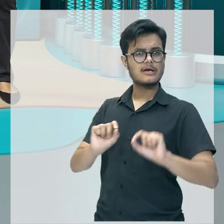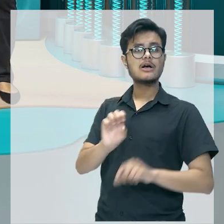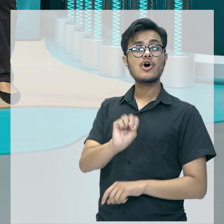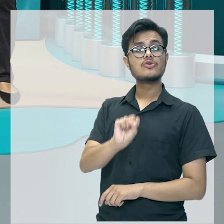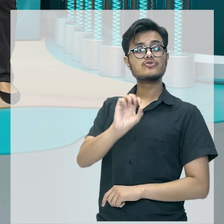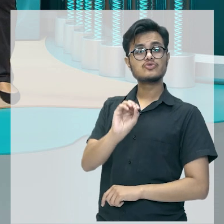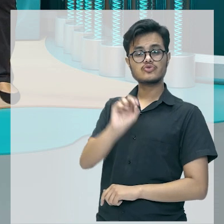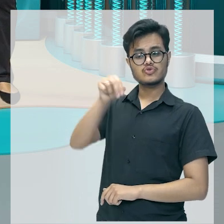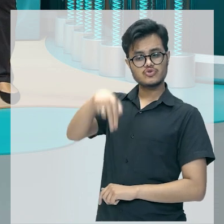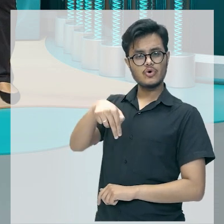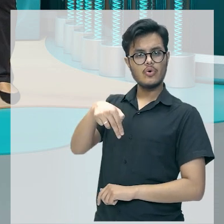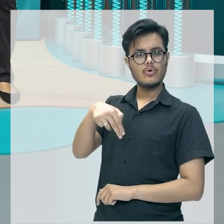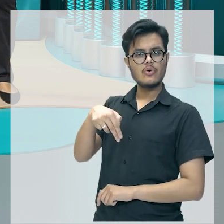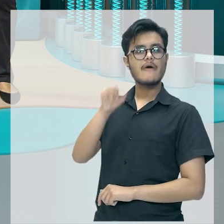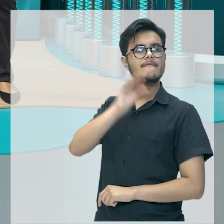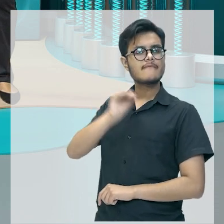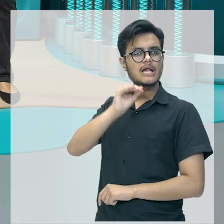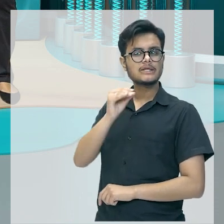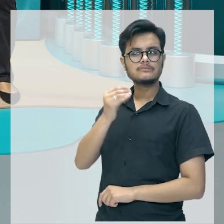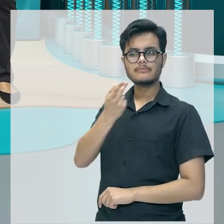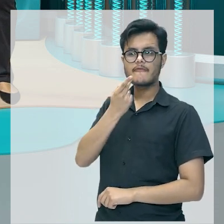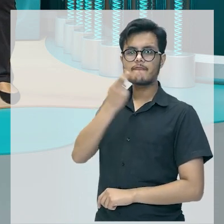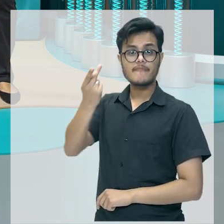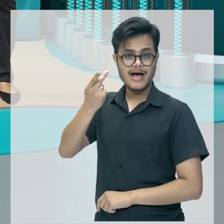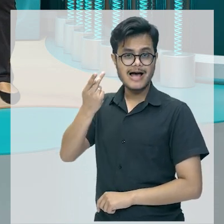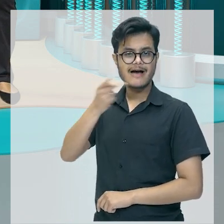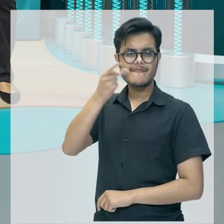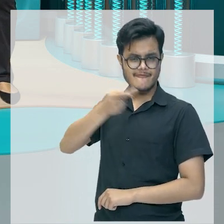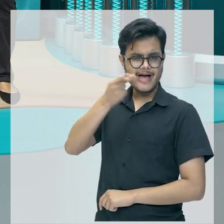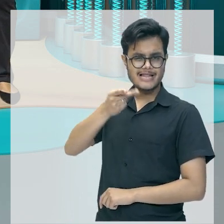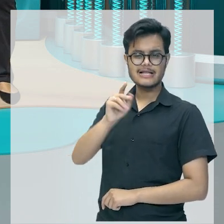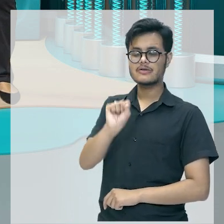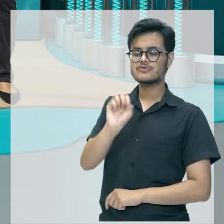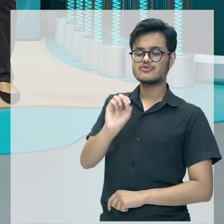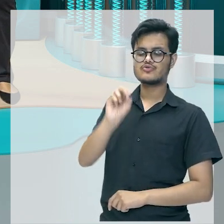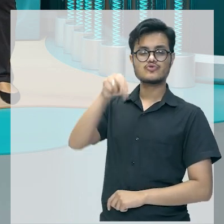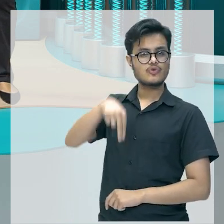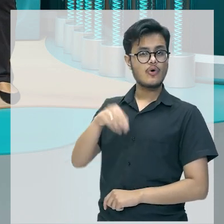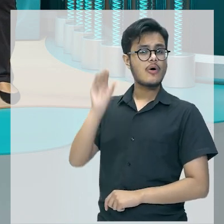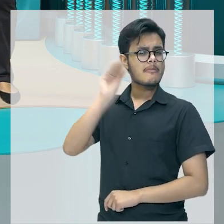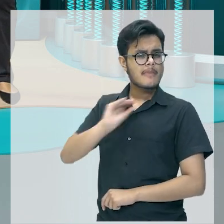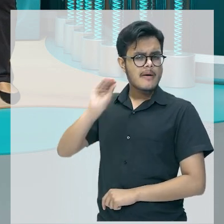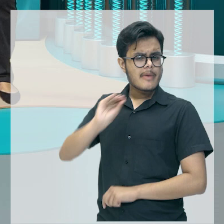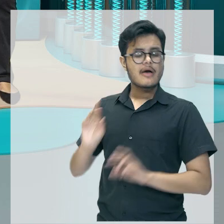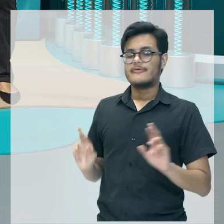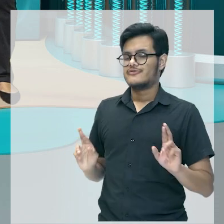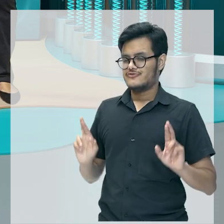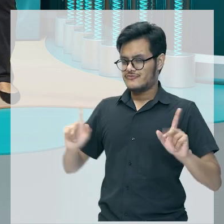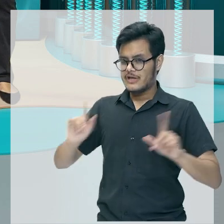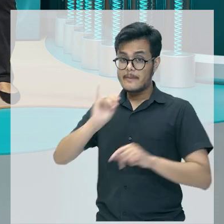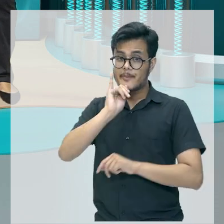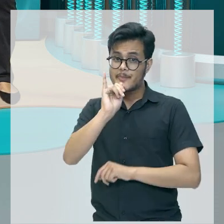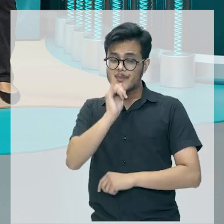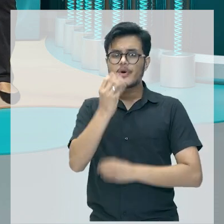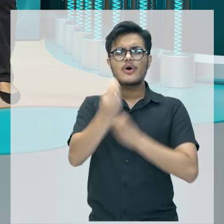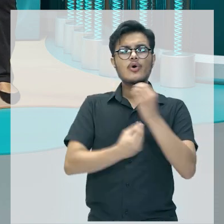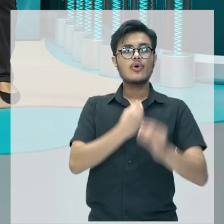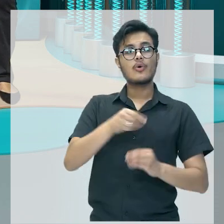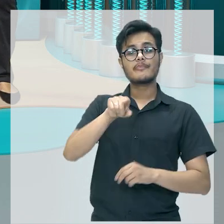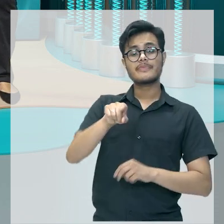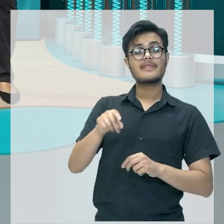N. Então, agora estamos falando de um artigo indefinido, só que ele é usado um pouquinho diferente do outro. Olha só como é que ele é